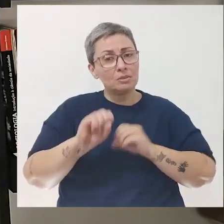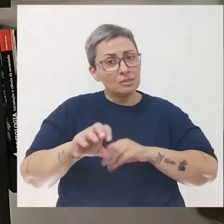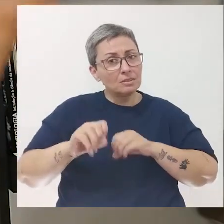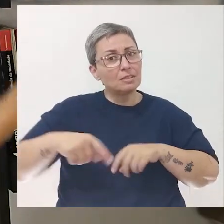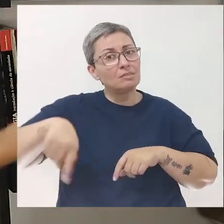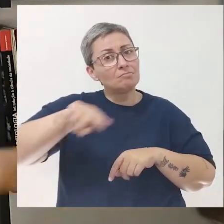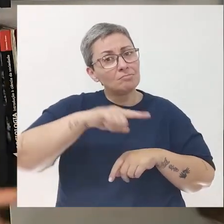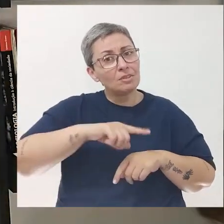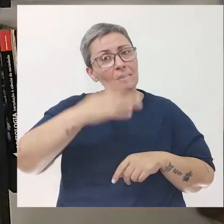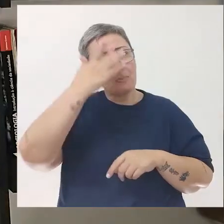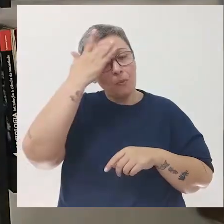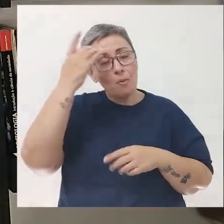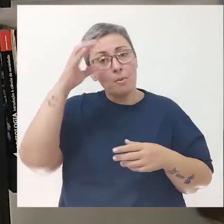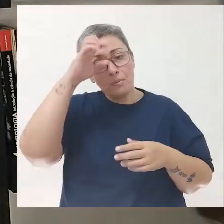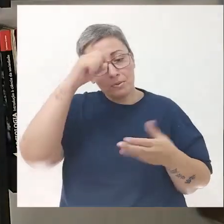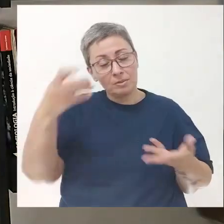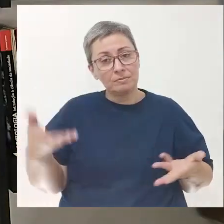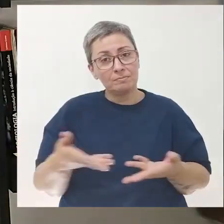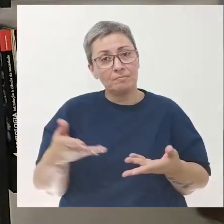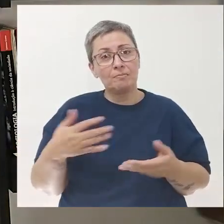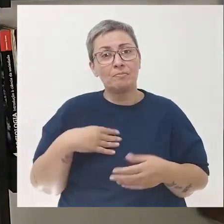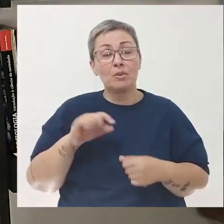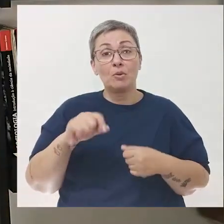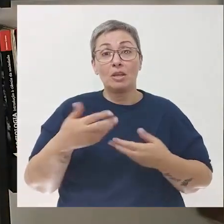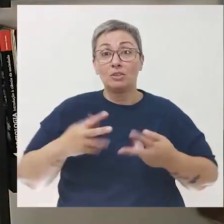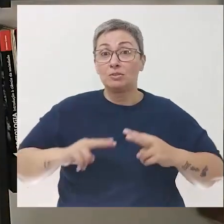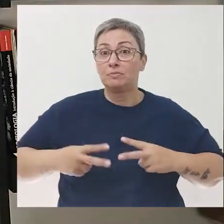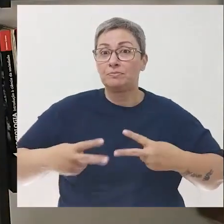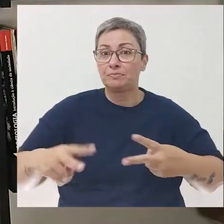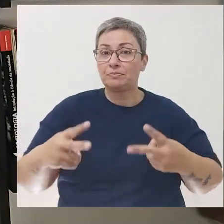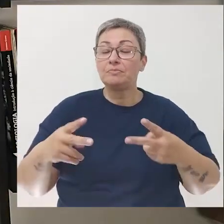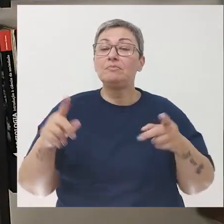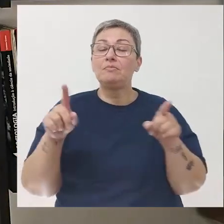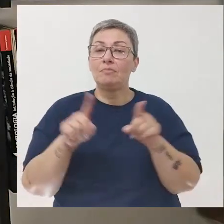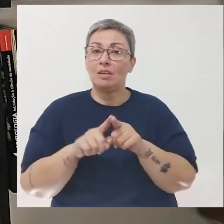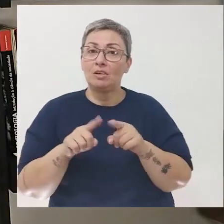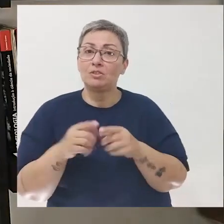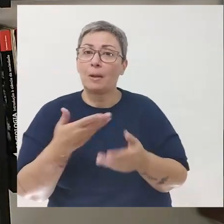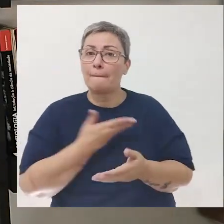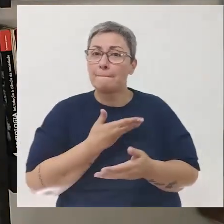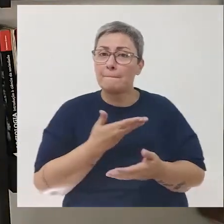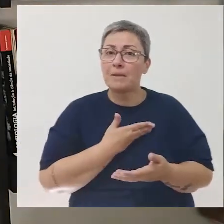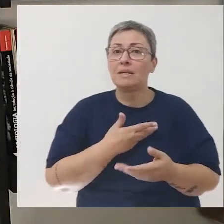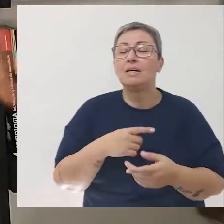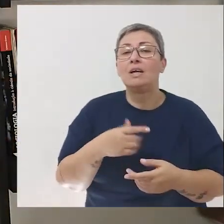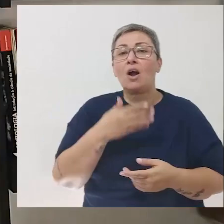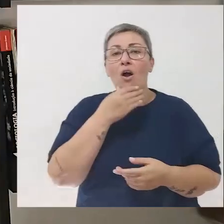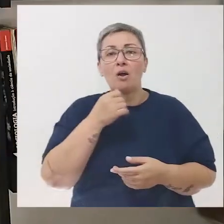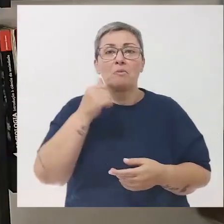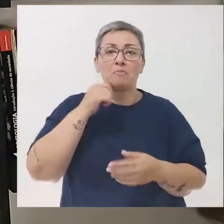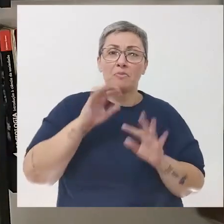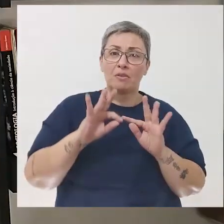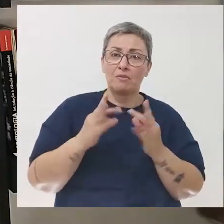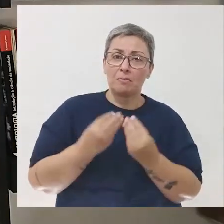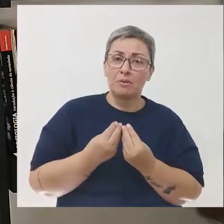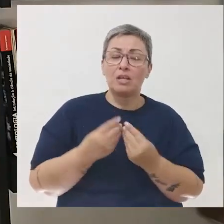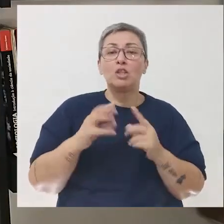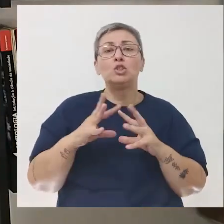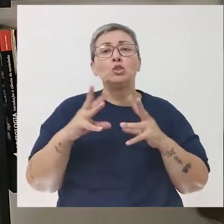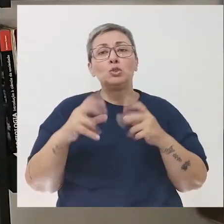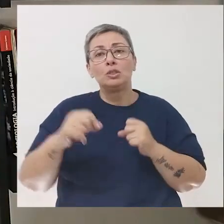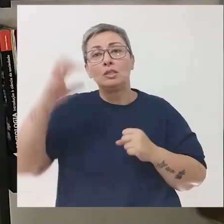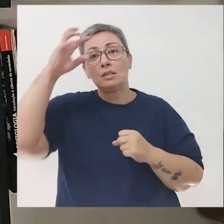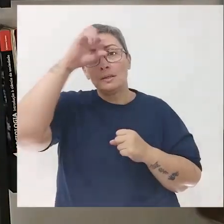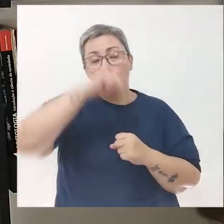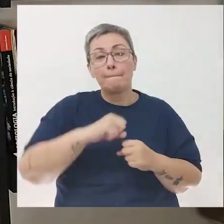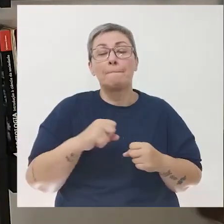gente pode ensinar outras pessoas aquilo que a gente está aprendendo. Quando a gente compartilha, quando vocês compartilharem com seus amigos, amigas, familiares, tudo que a gente